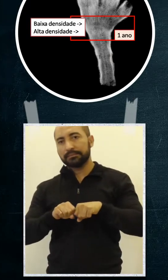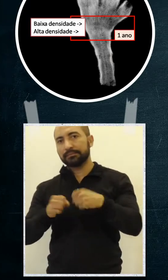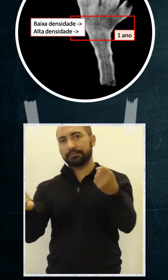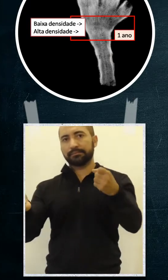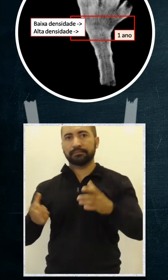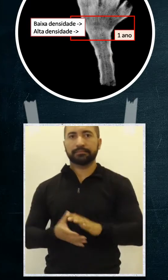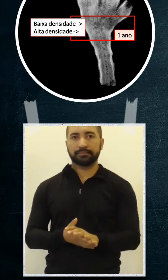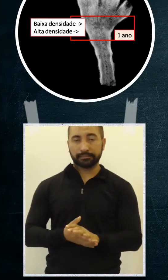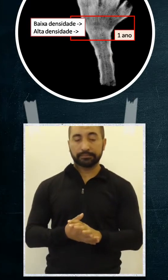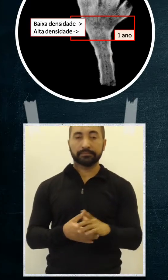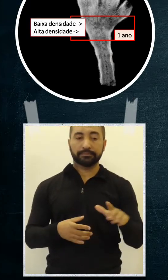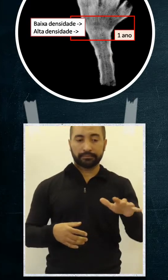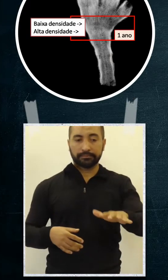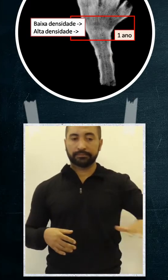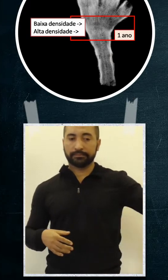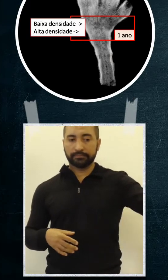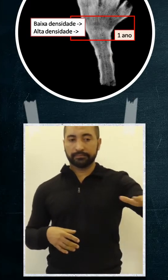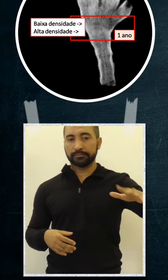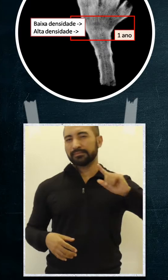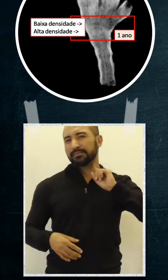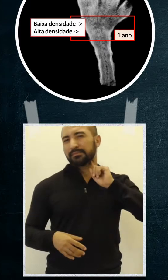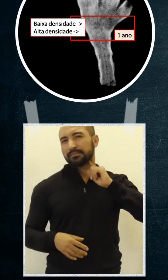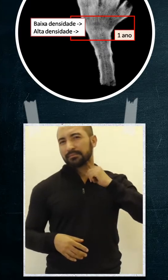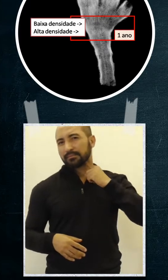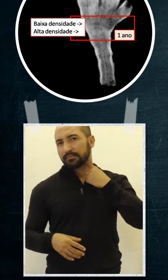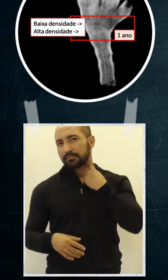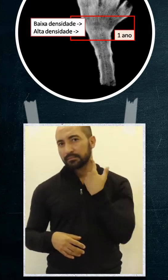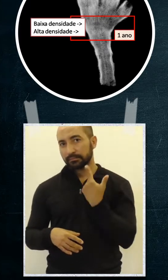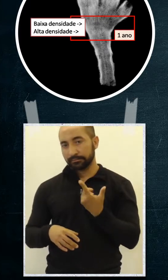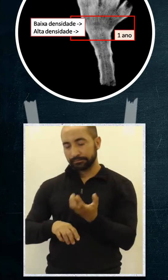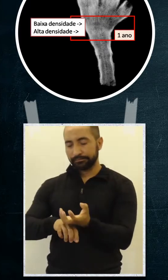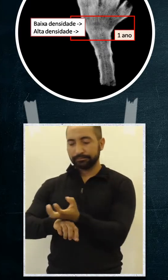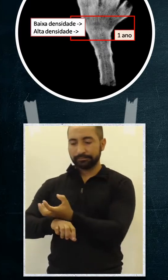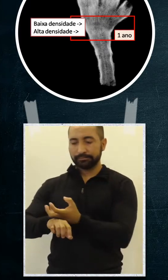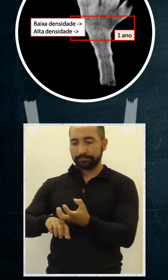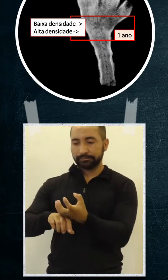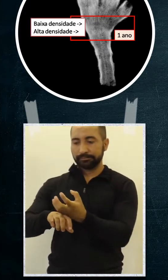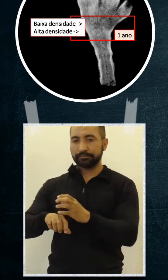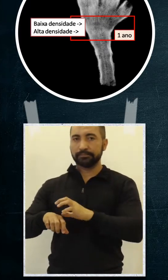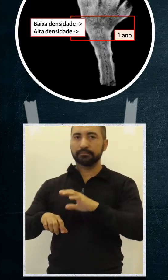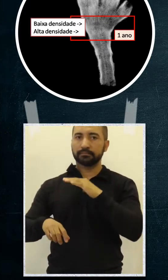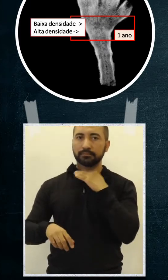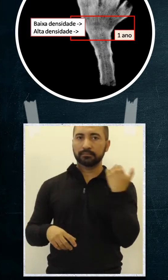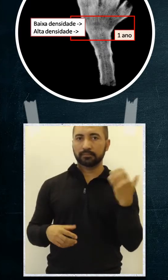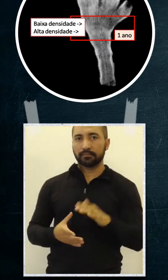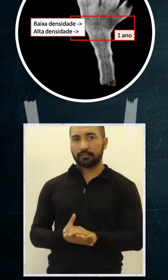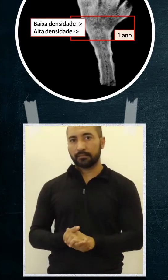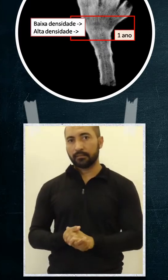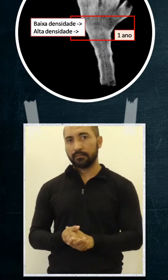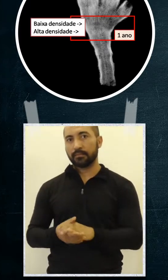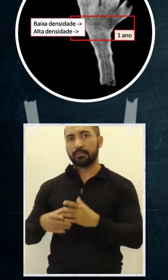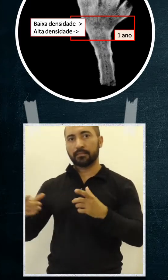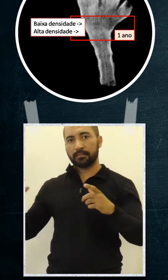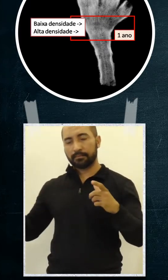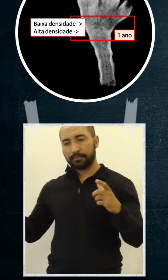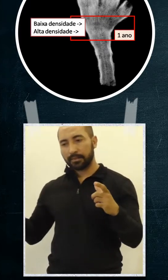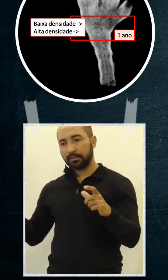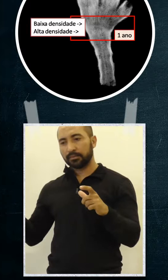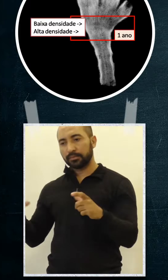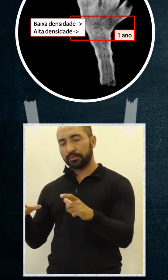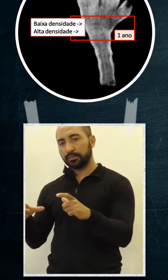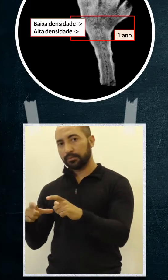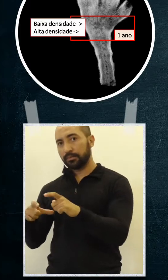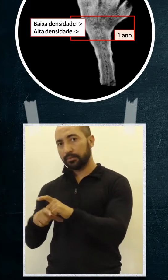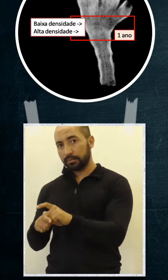que apresentam alta taxa de sedimentação. Valores de baixa calcificação também são resultado de uma queda na taxa fotossintética, o que reflete uma situação